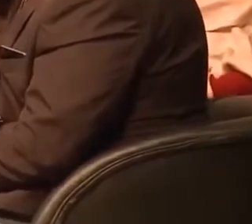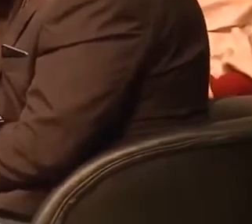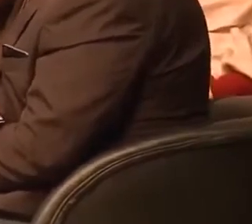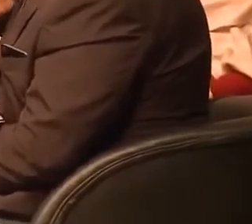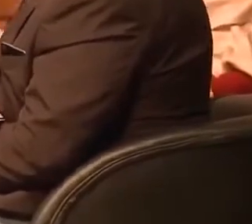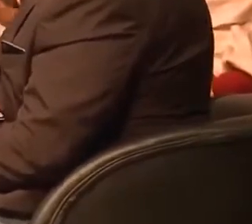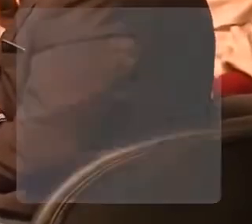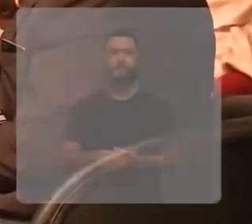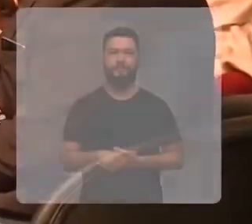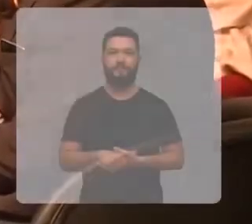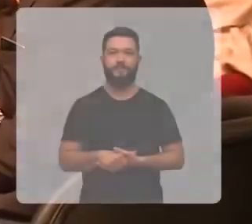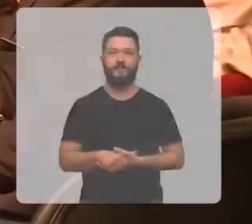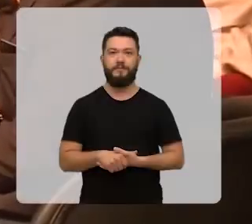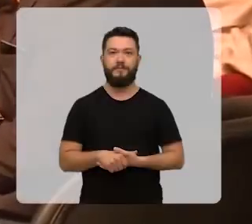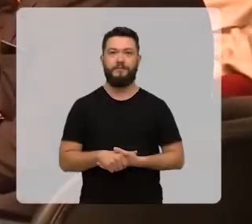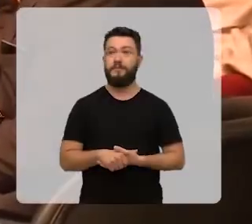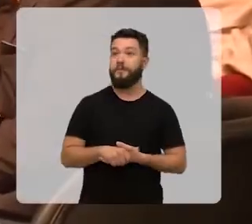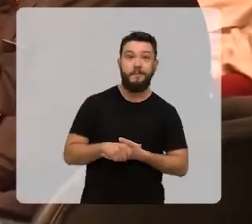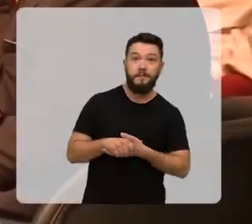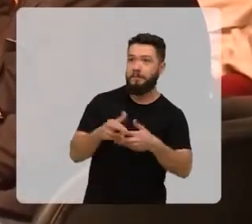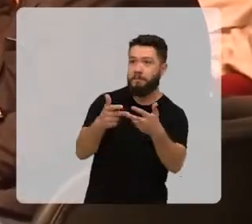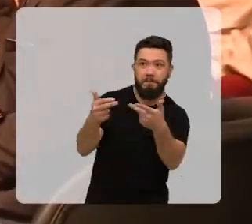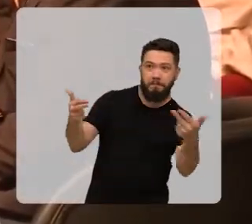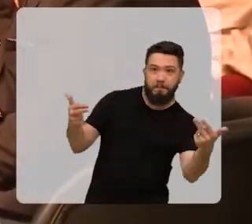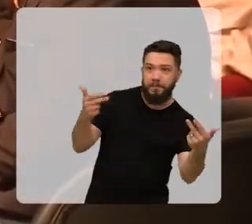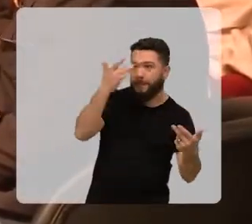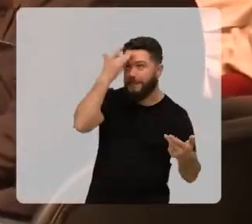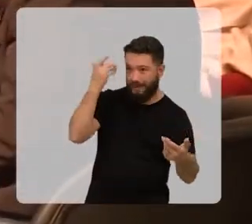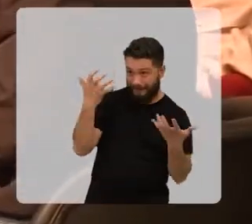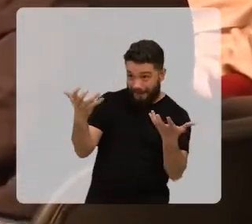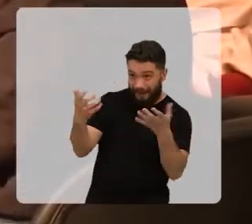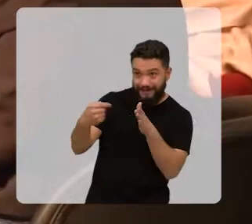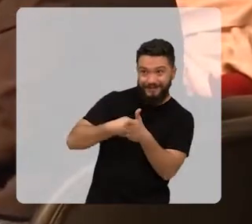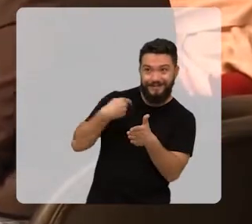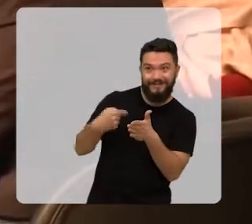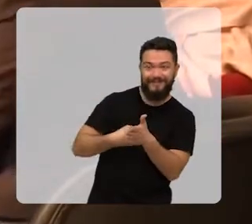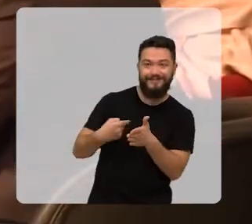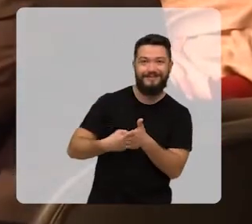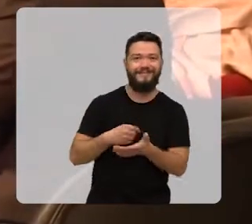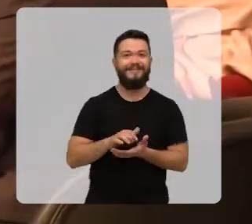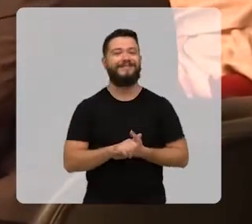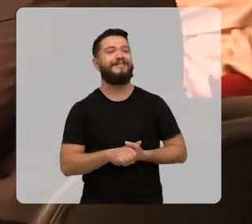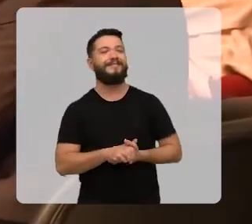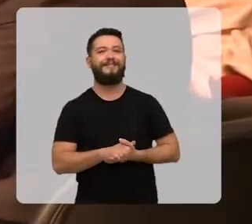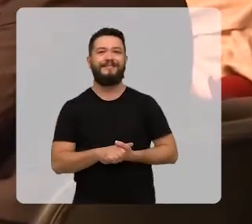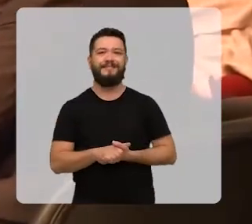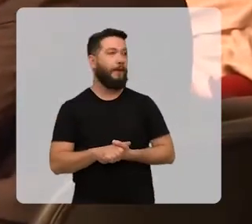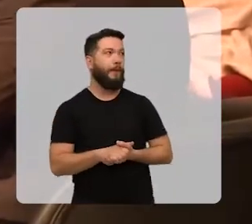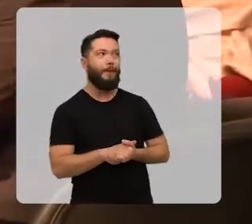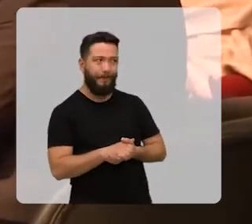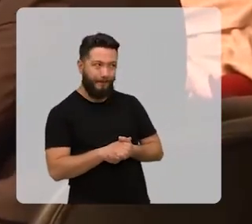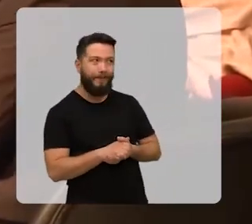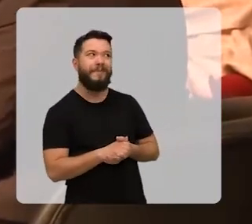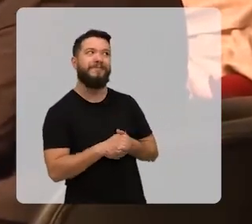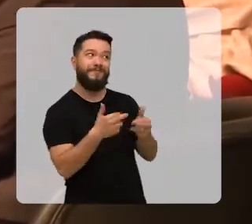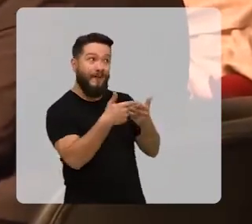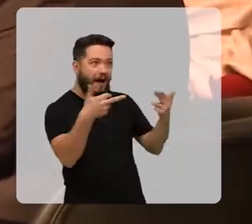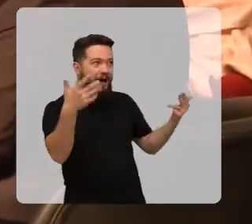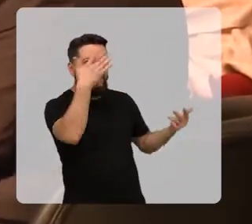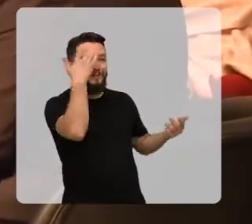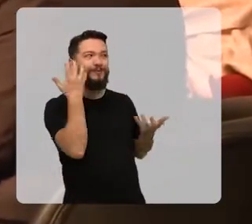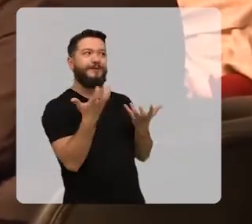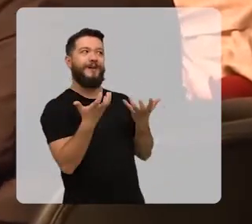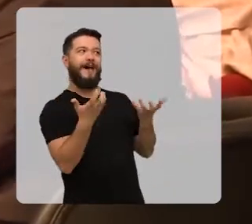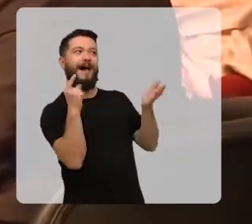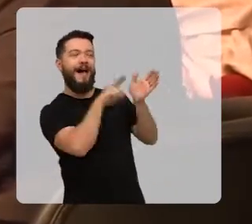alguém quer fazer perguntas muitas pessoas muitos querem